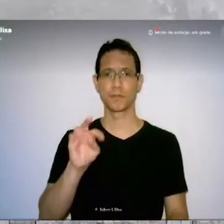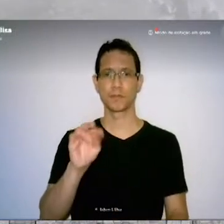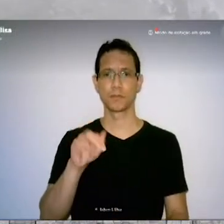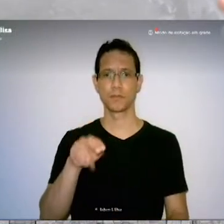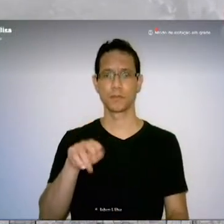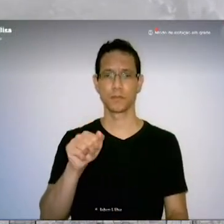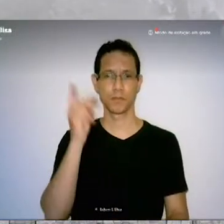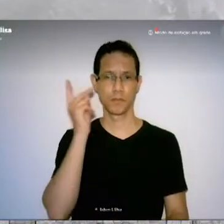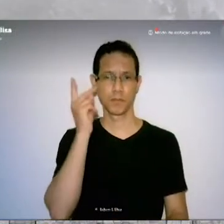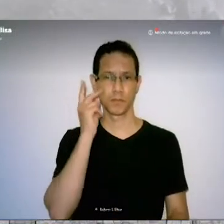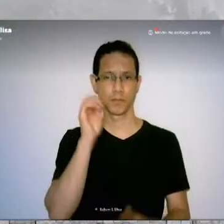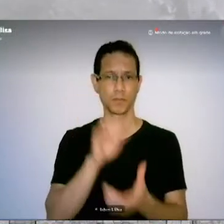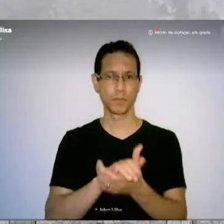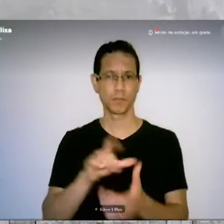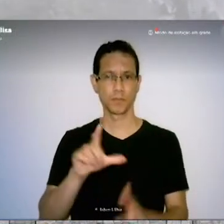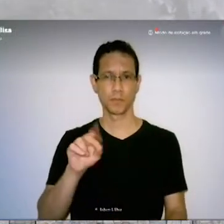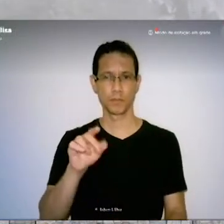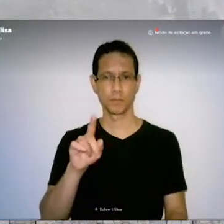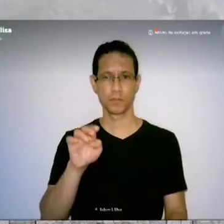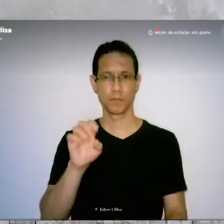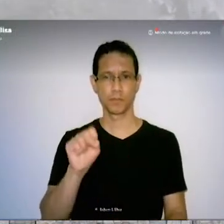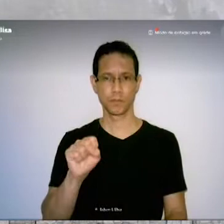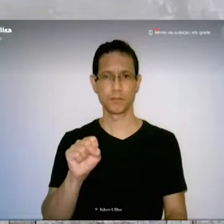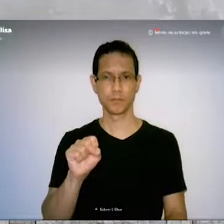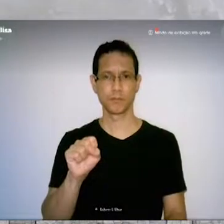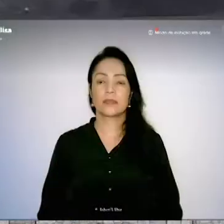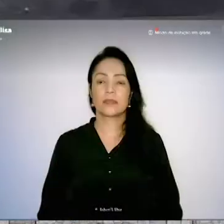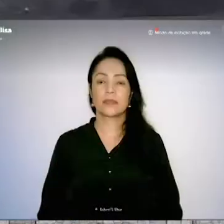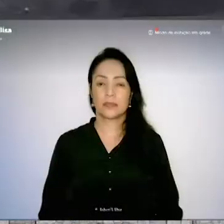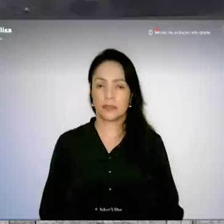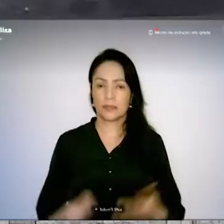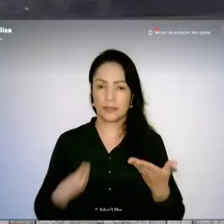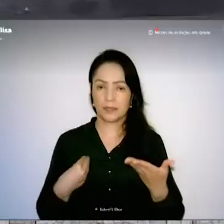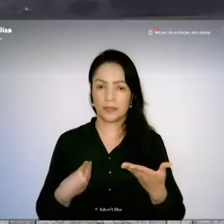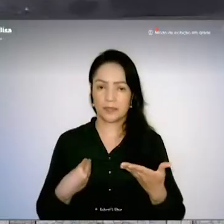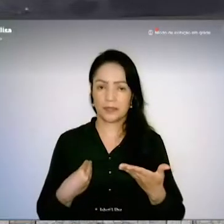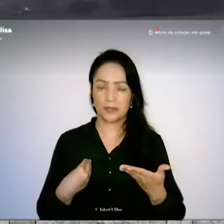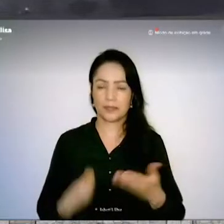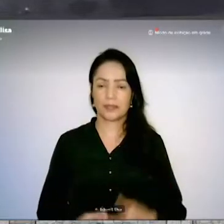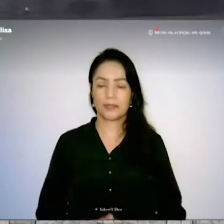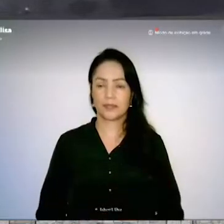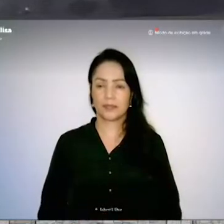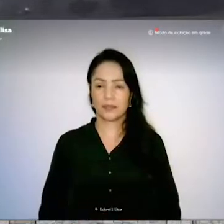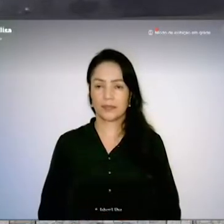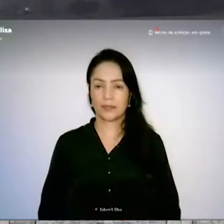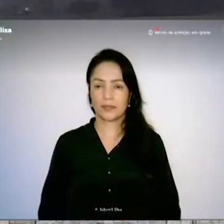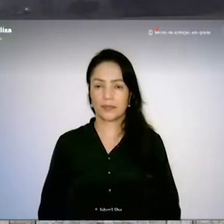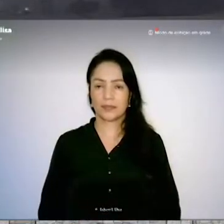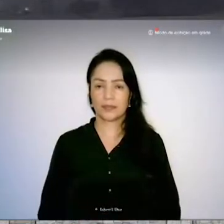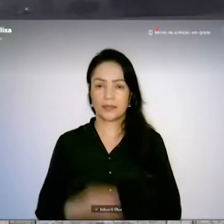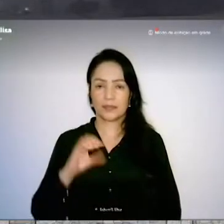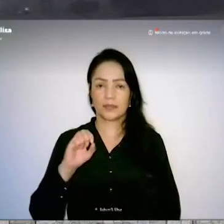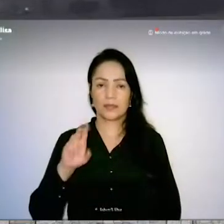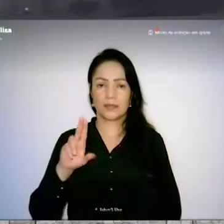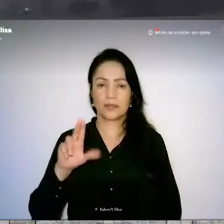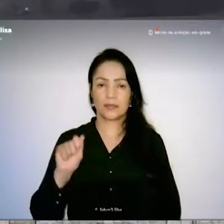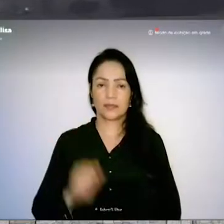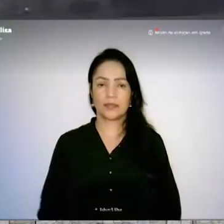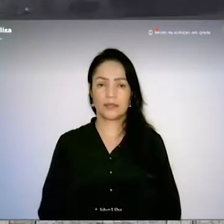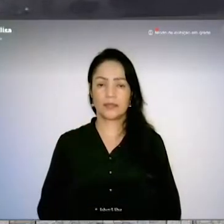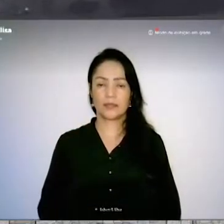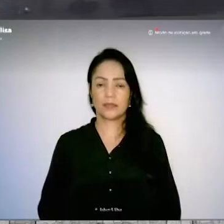vida dedicada à caridade e a ações sociais. Por fim, o projeto de lei 1 de 2022 do